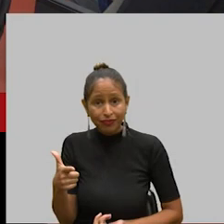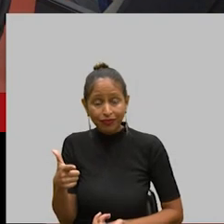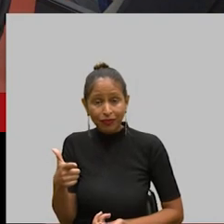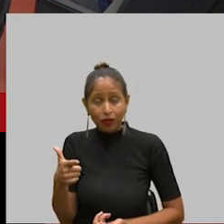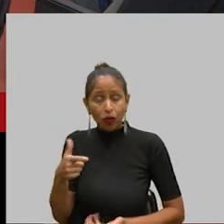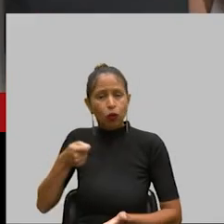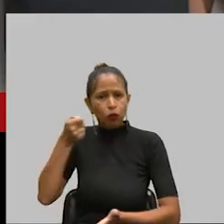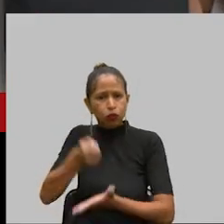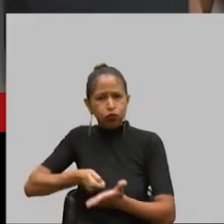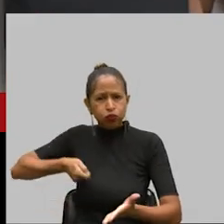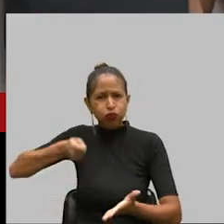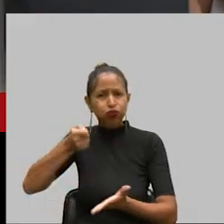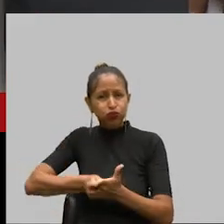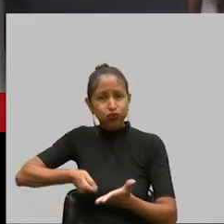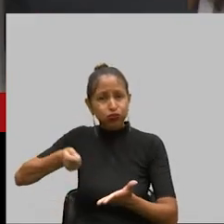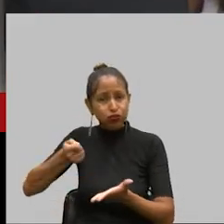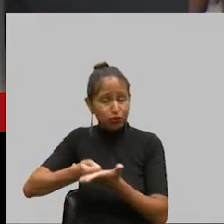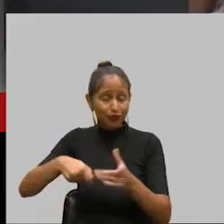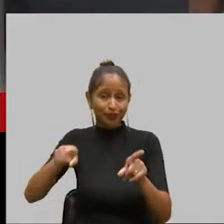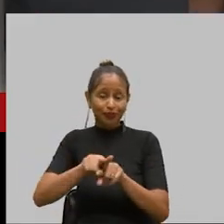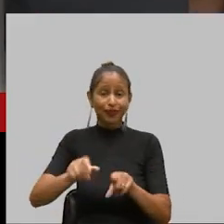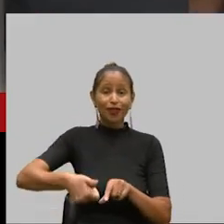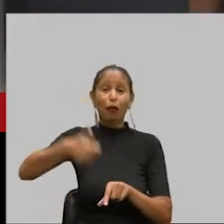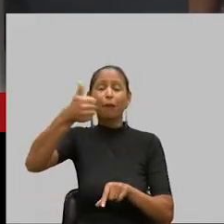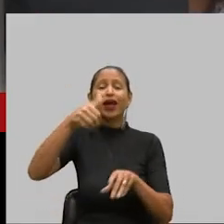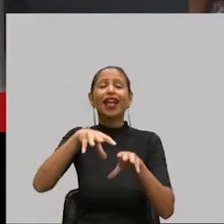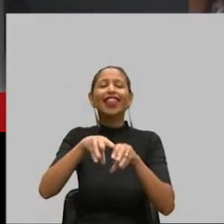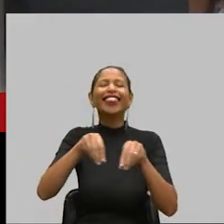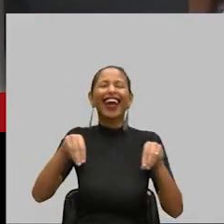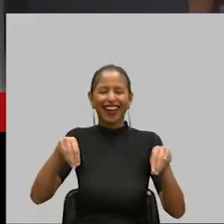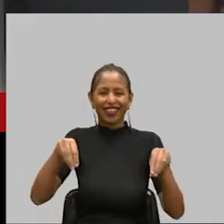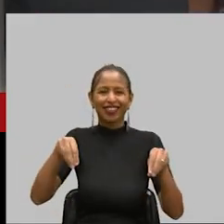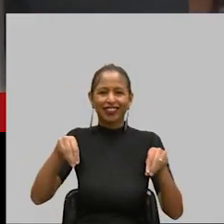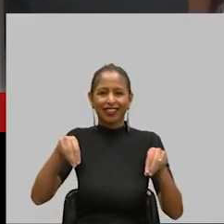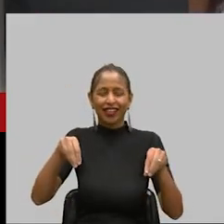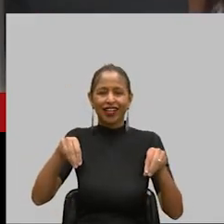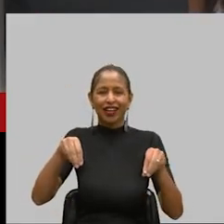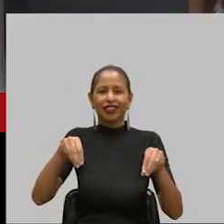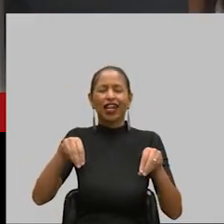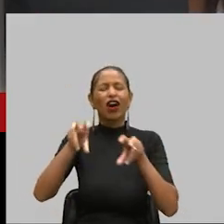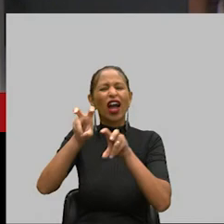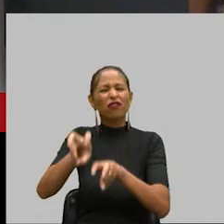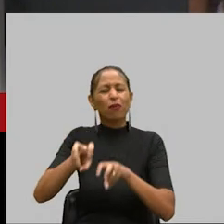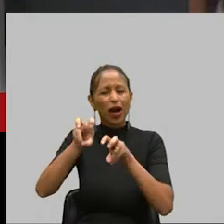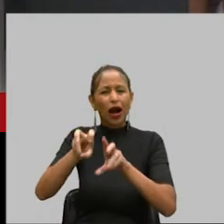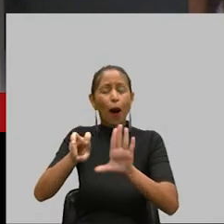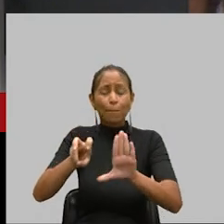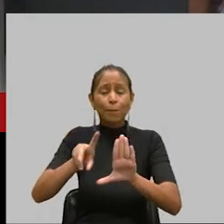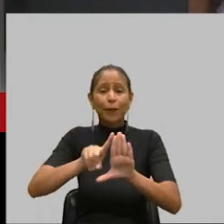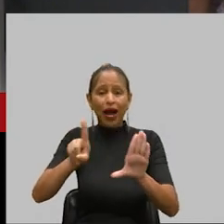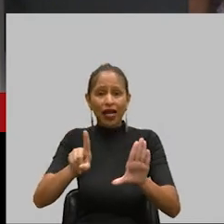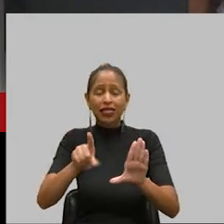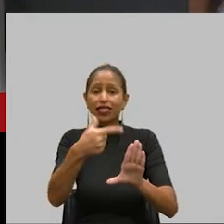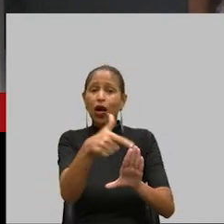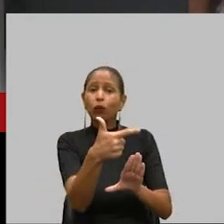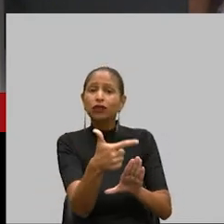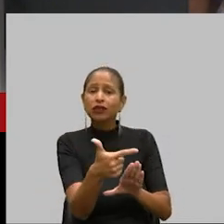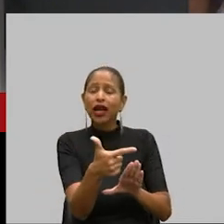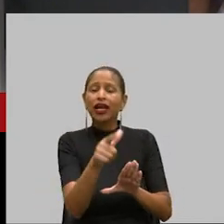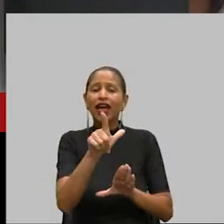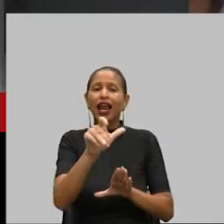lutar também pela meha primeira Terra além da retomada da reforma agrária mas o crédito fundiário onde não tem o grande